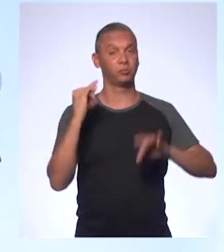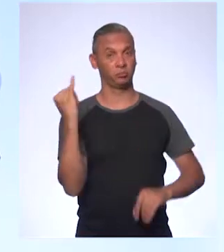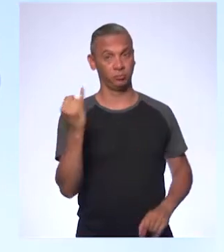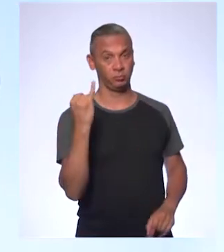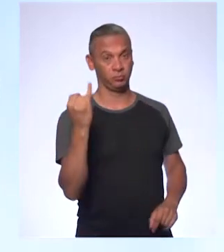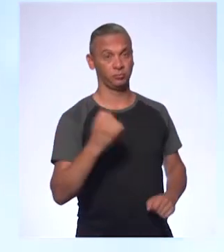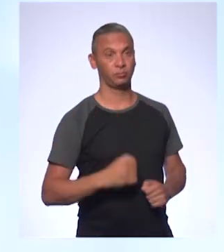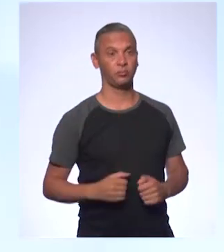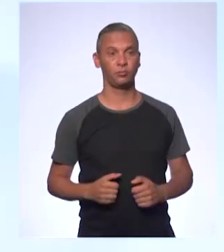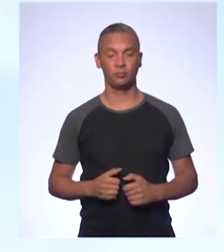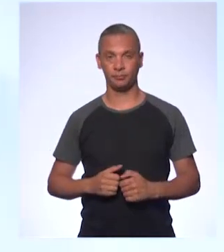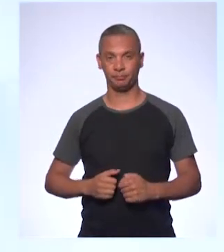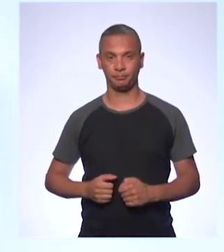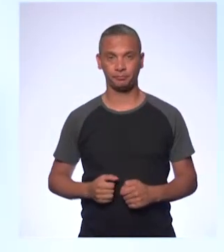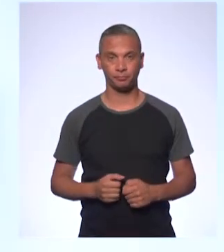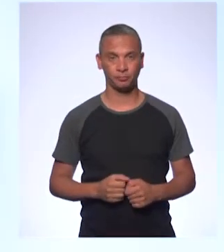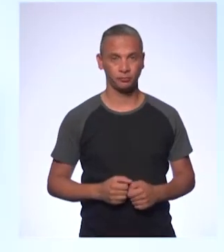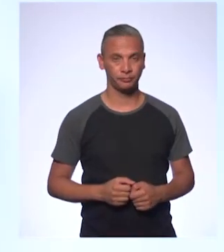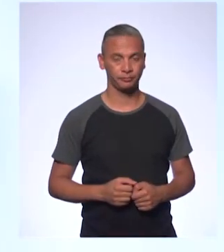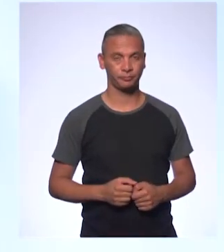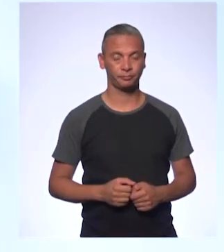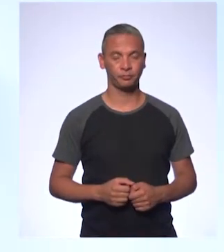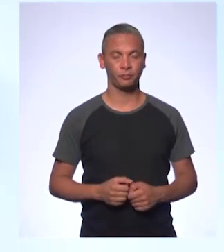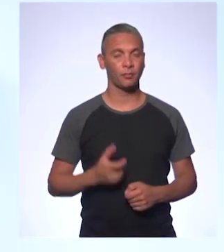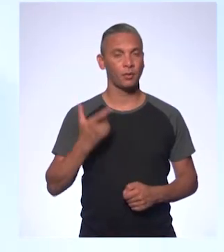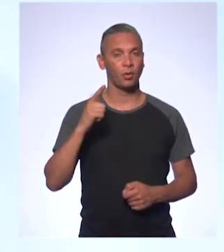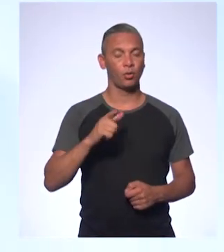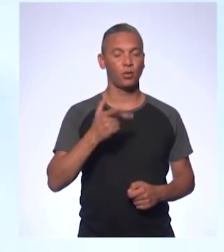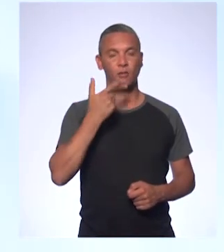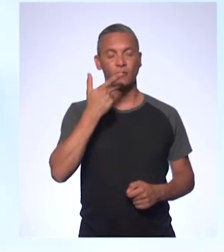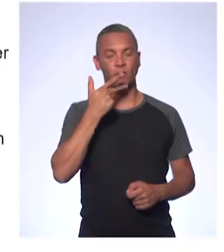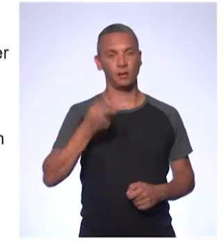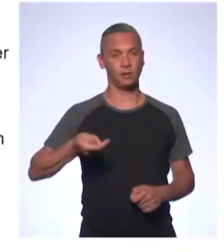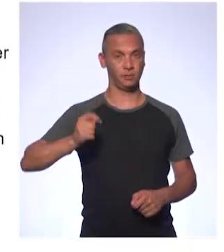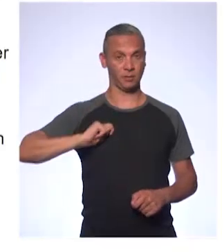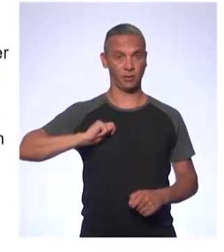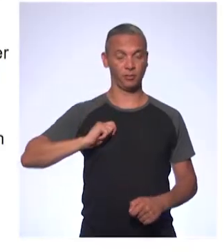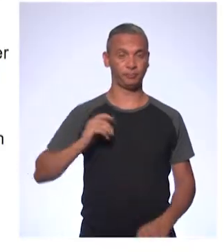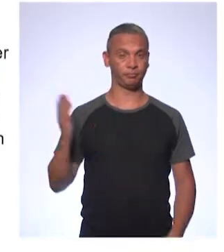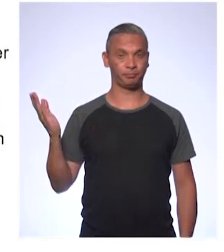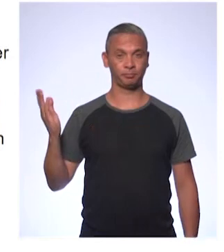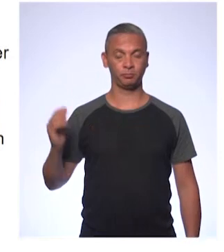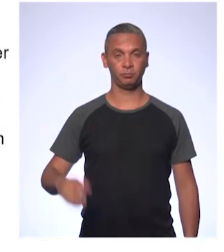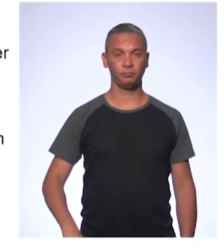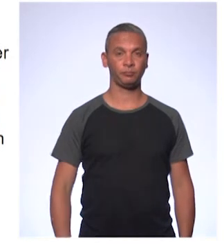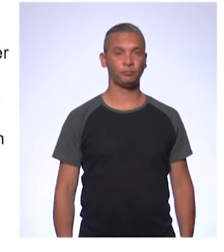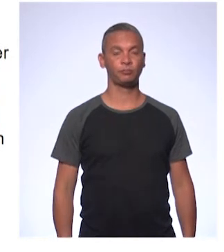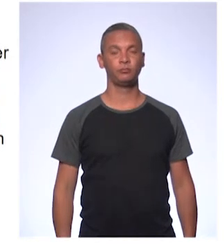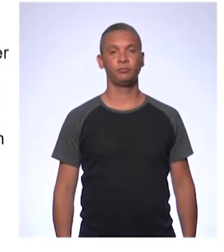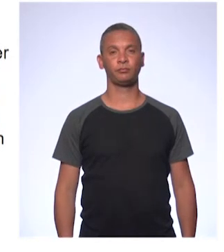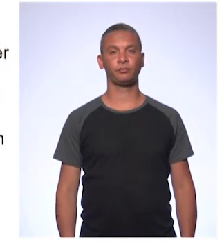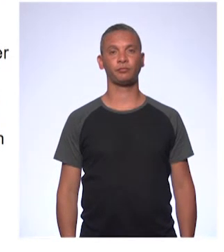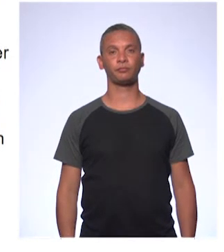vejam só. No te regalan solamente menudo